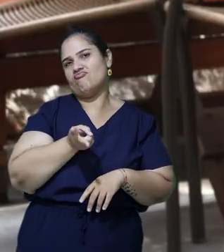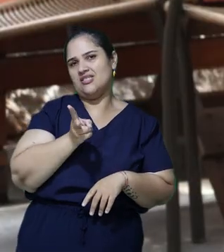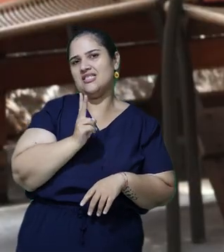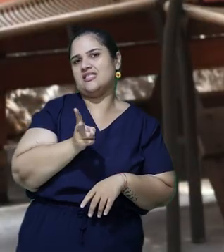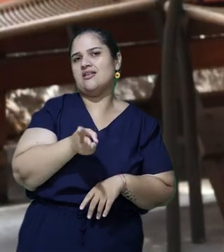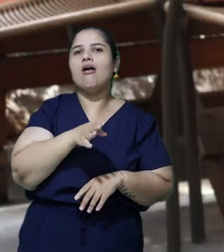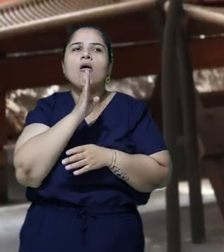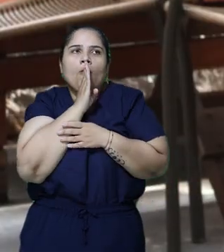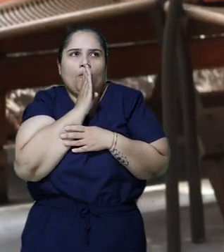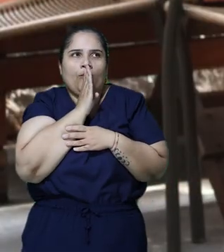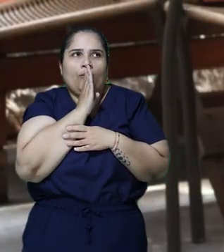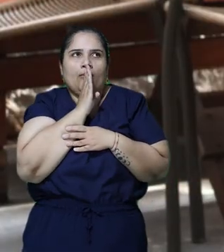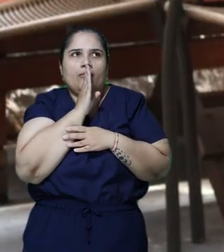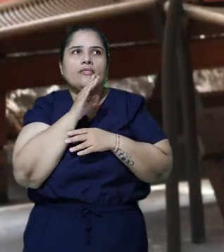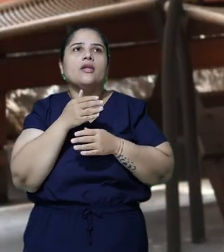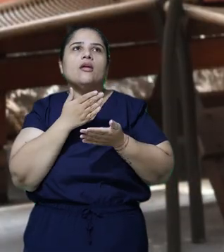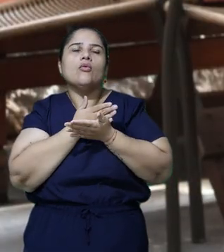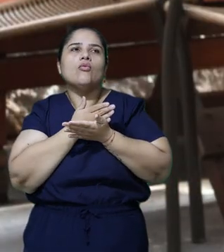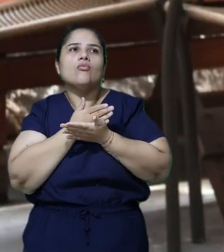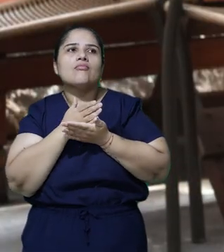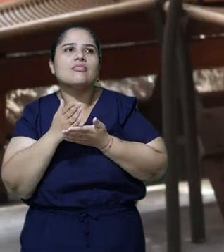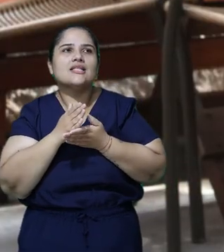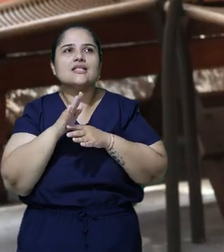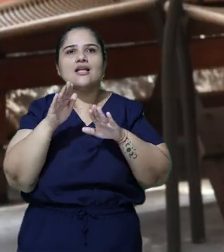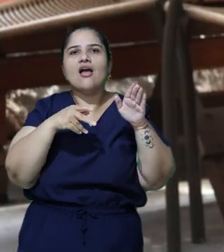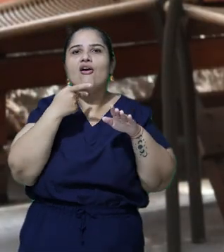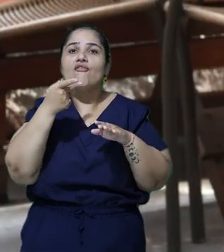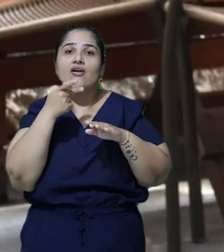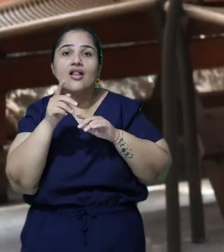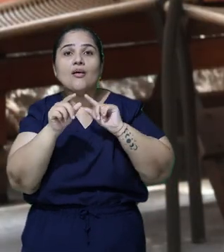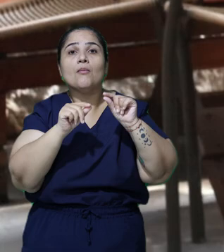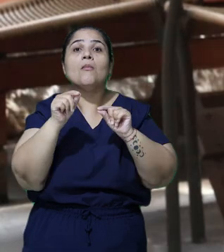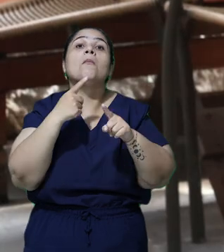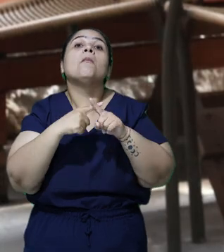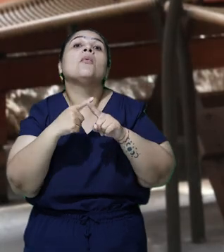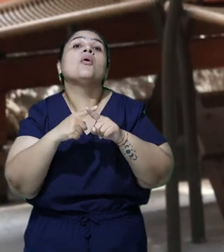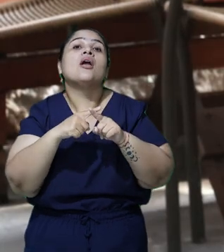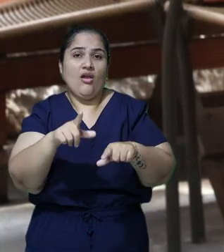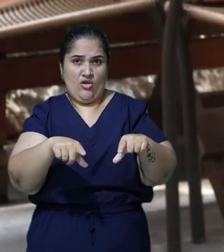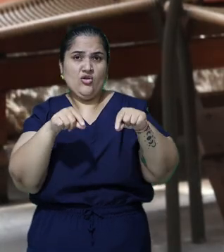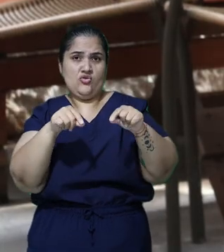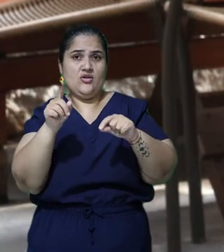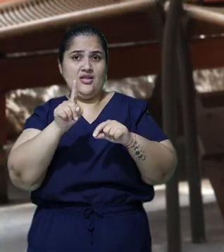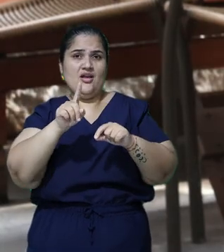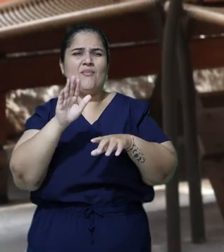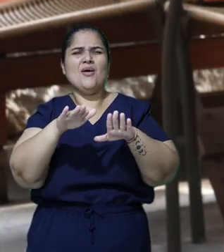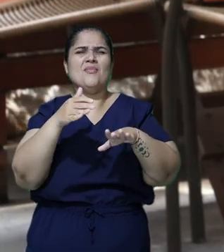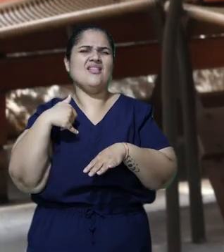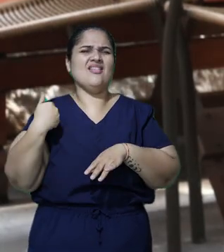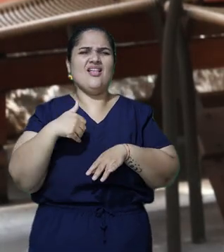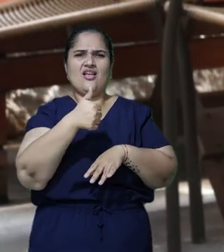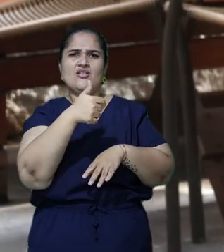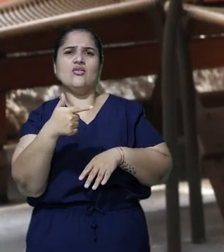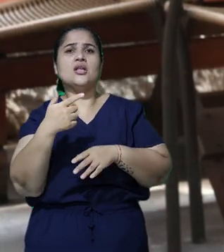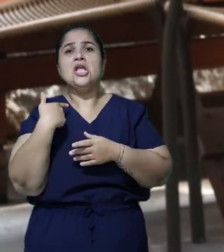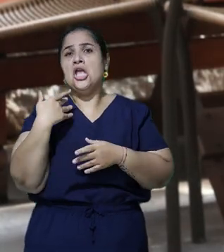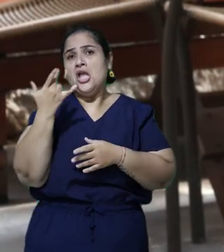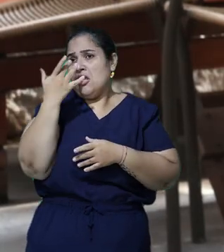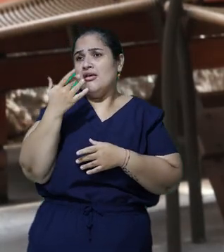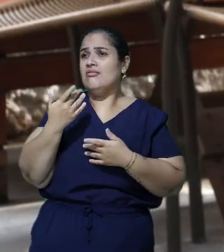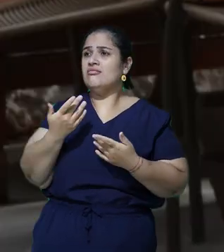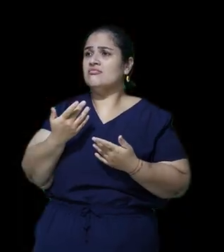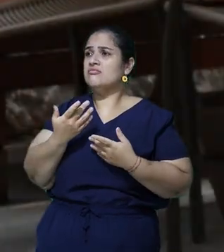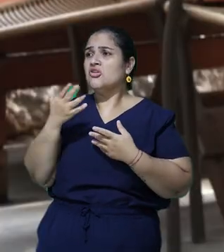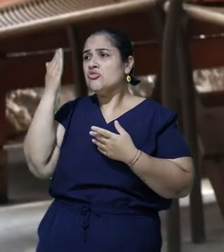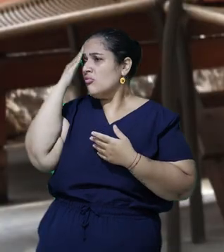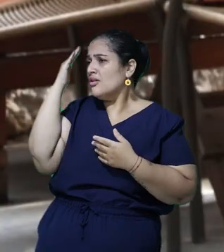12 anos, né? Mas eu não falava por opção. Não via sentido em ficar me comunicando com as